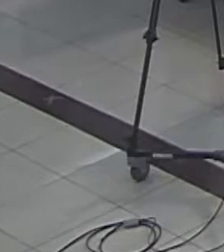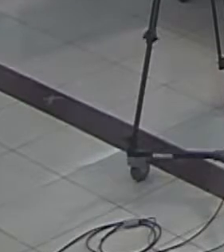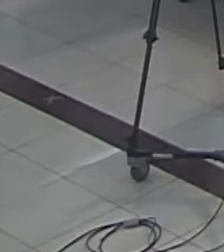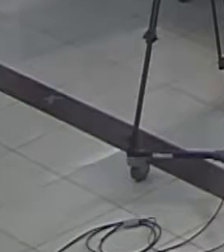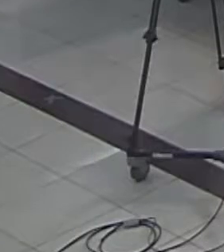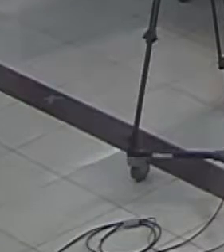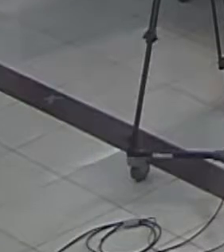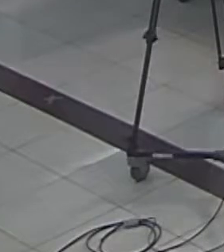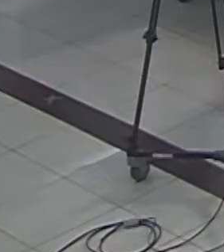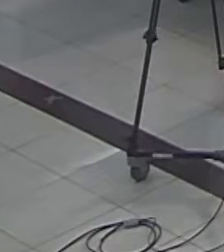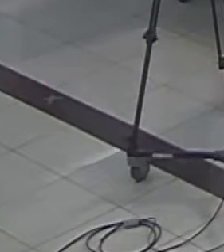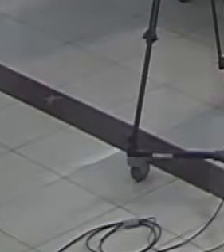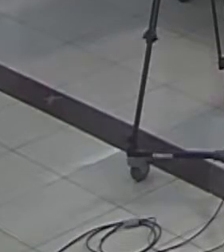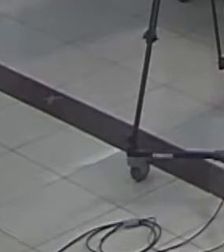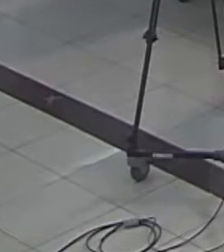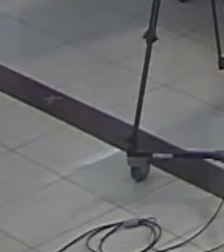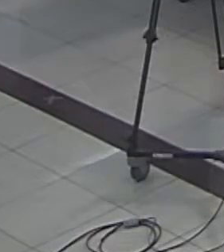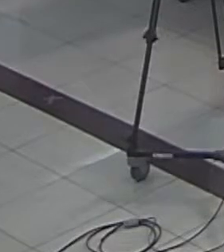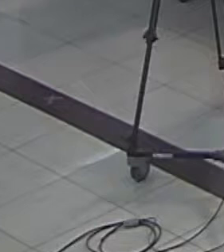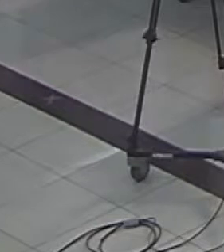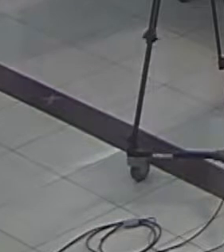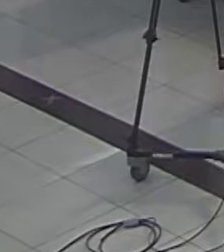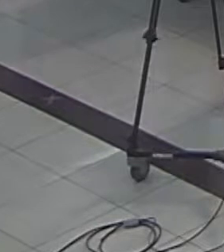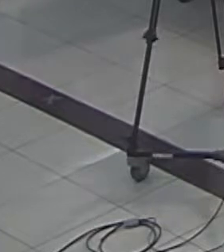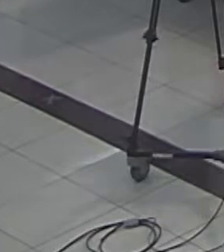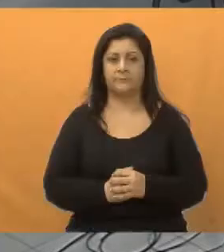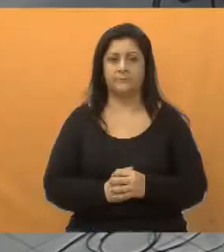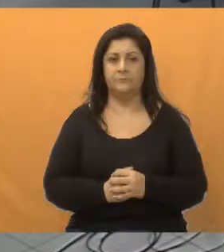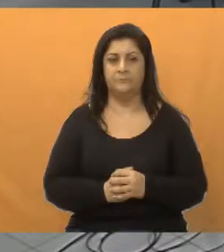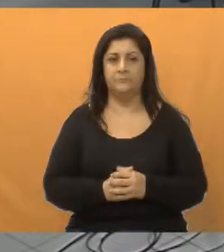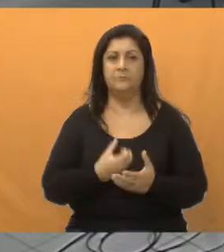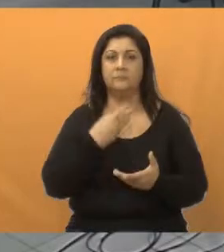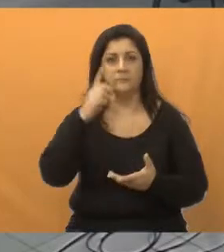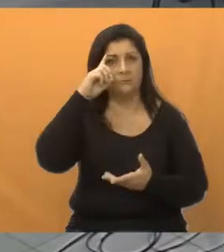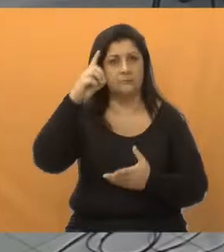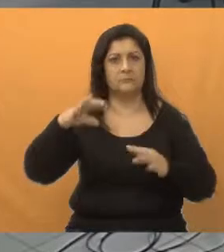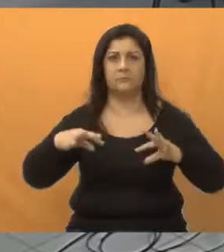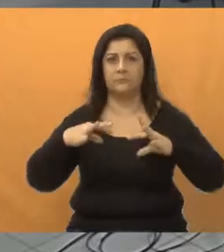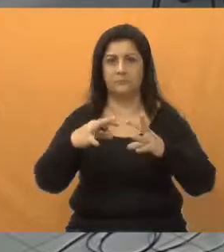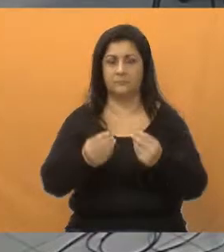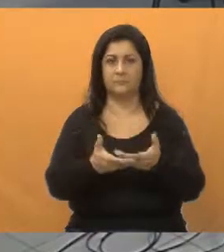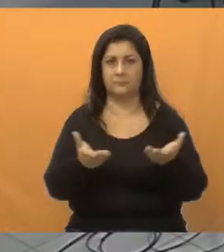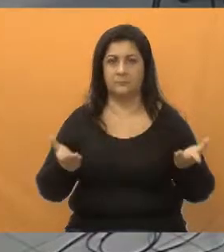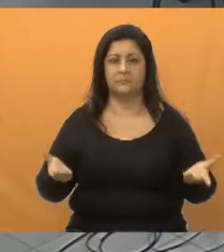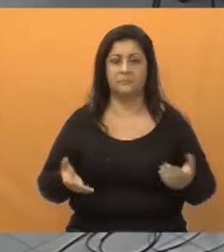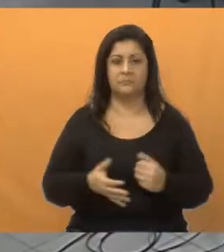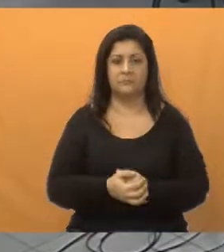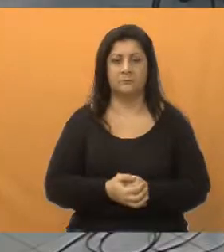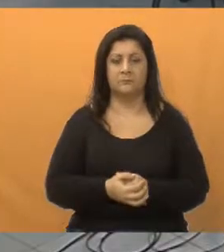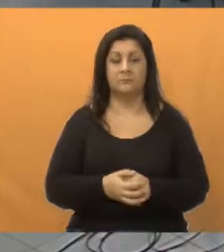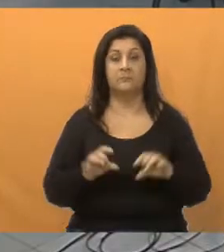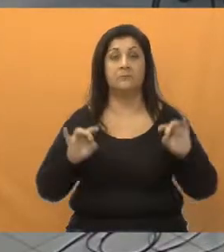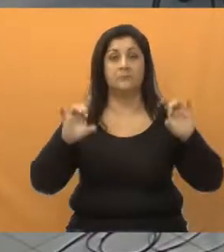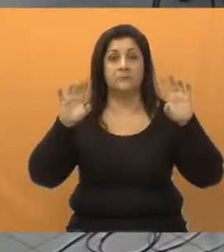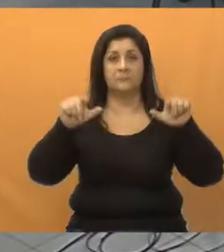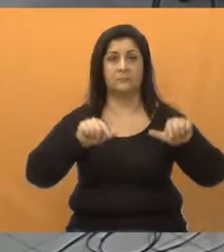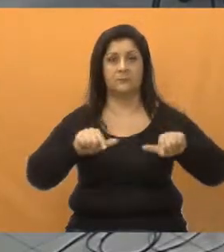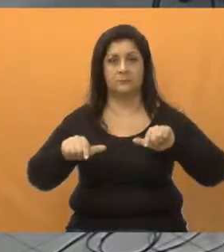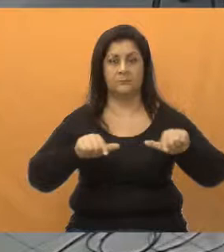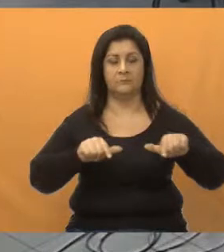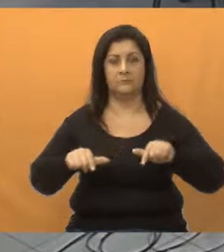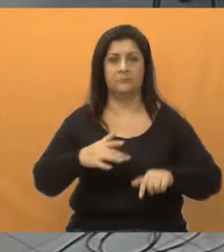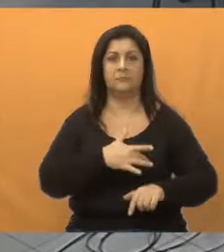Bom dia a todos, senhor presidente, a mesa, nobres vereadores. Bom dia especial aos trabalhadores aqui do